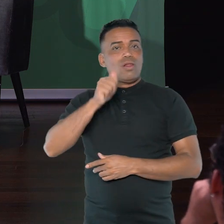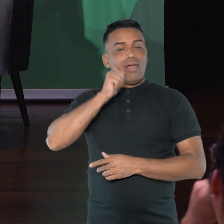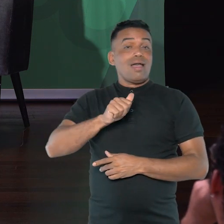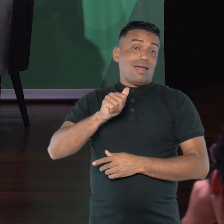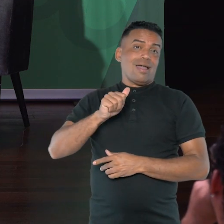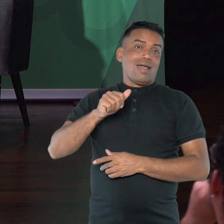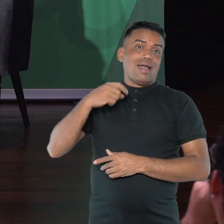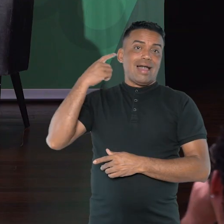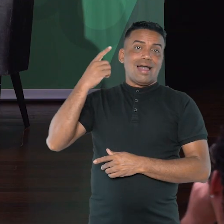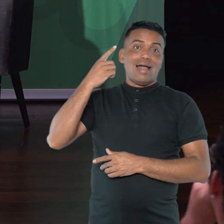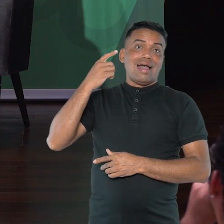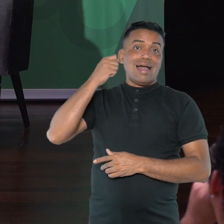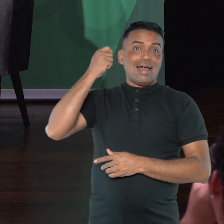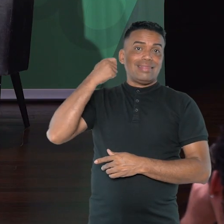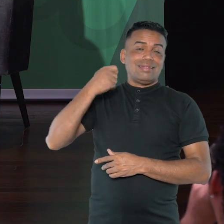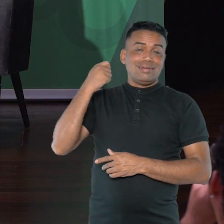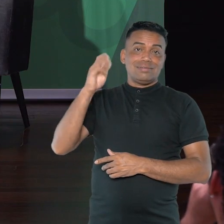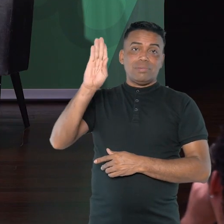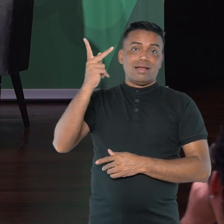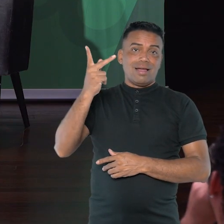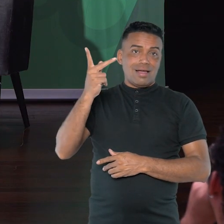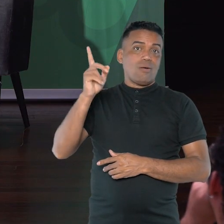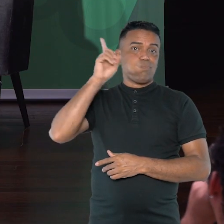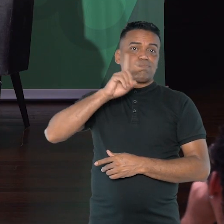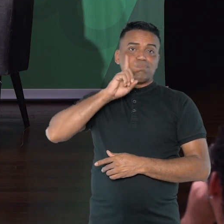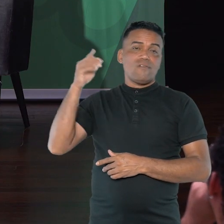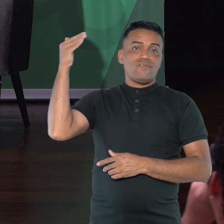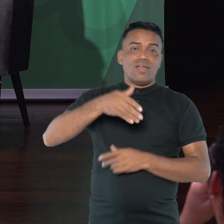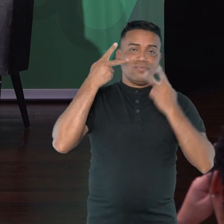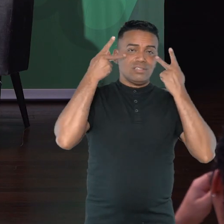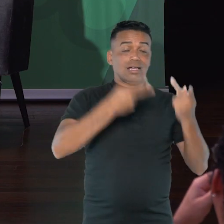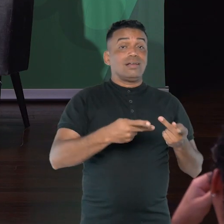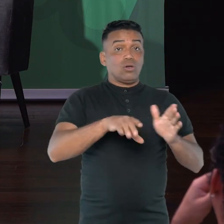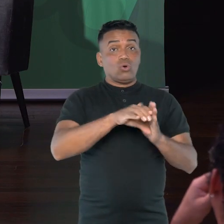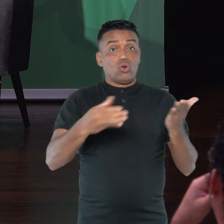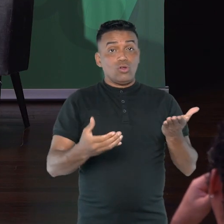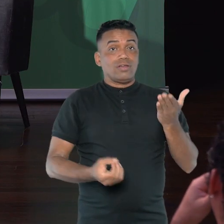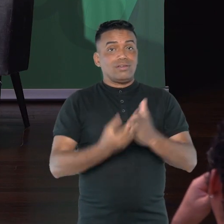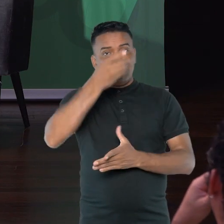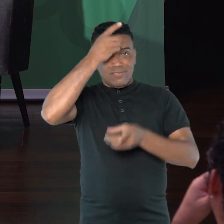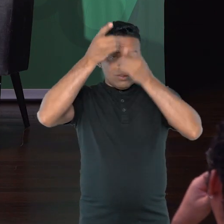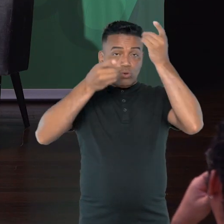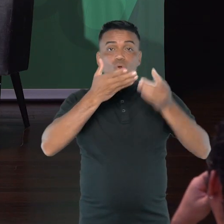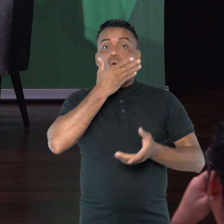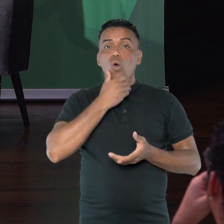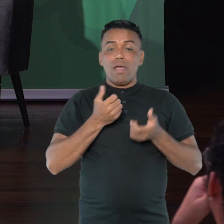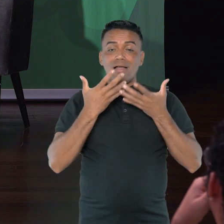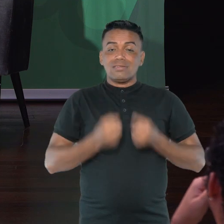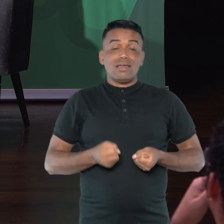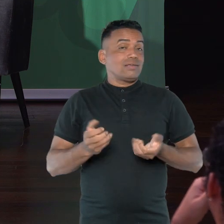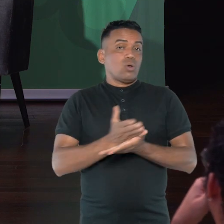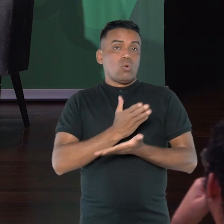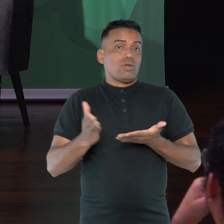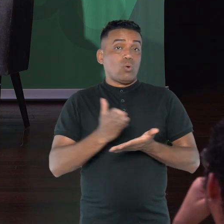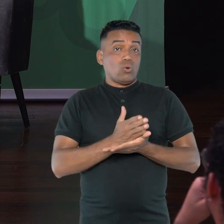BH. Isso causou um furor na época, ele teve que escrever uma crônica depois para dizer, e ele justifica isso dizendo, então, que o homem está disposto a admitir